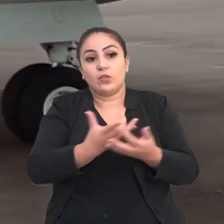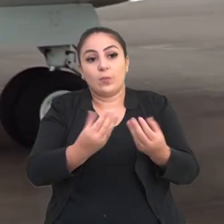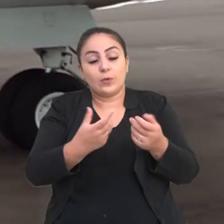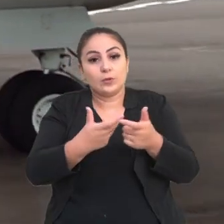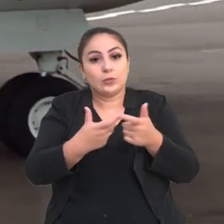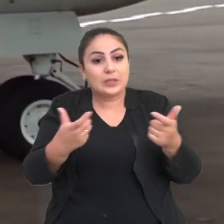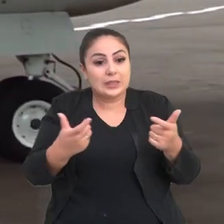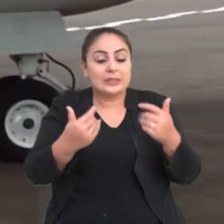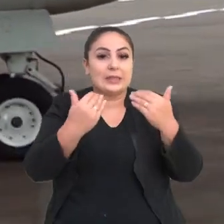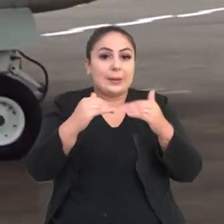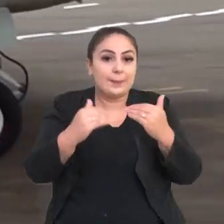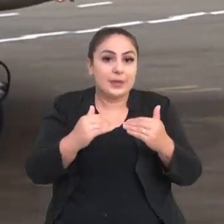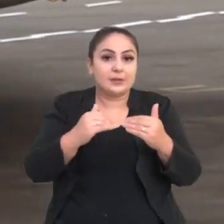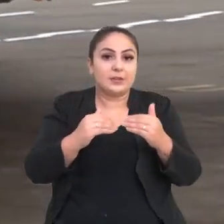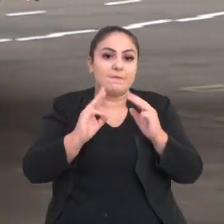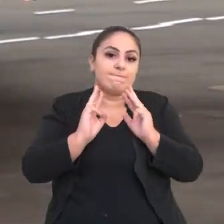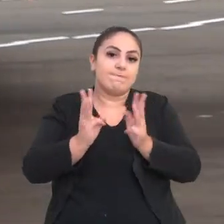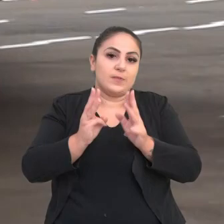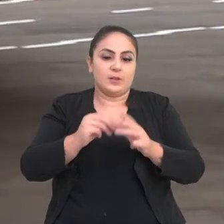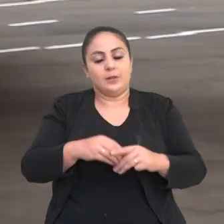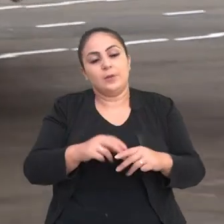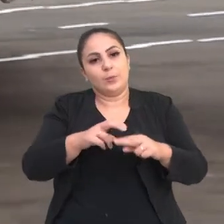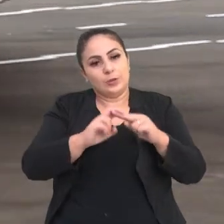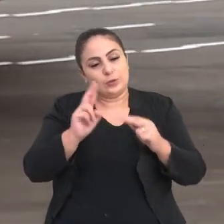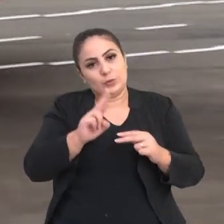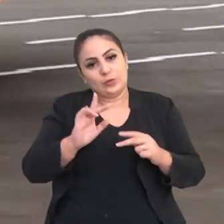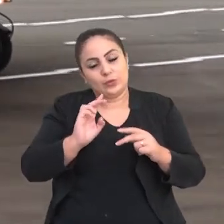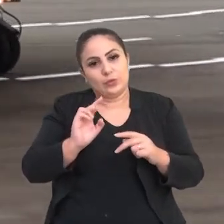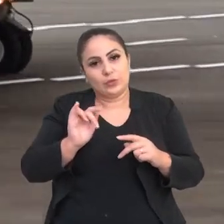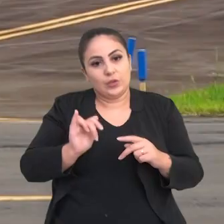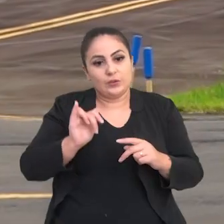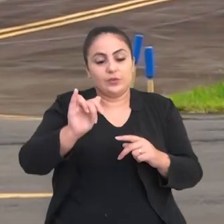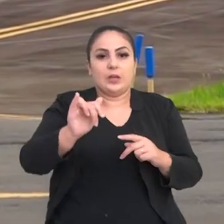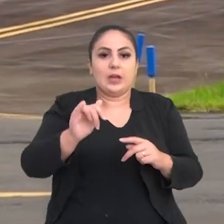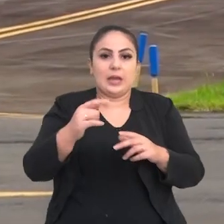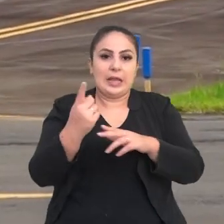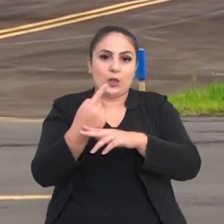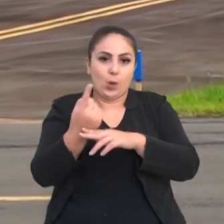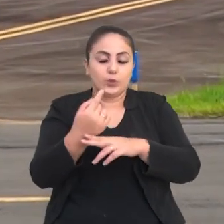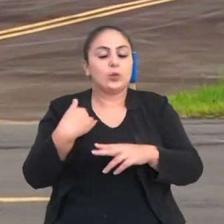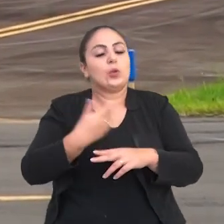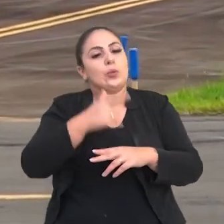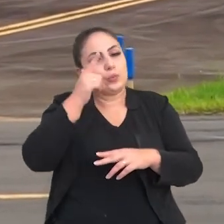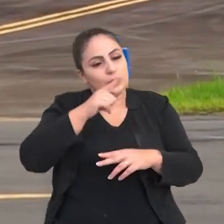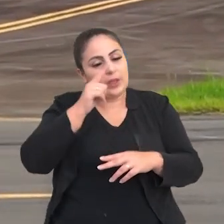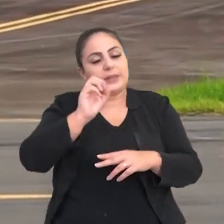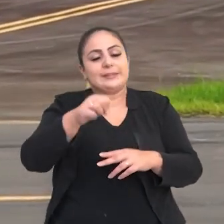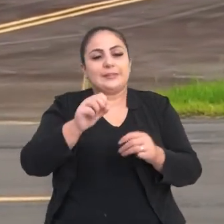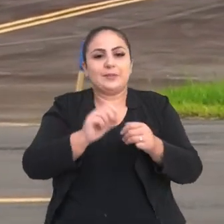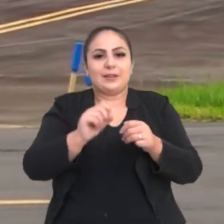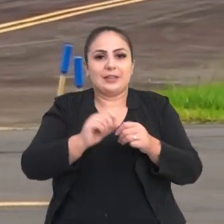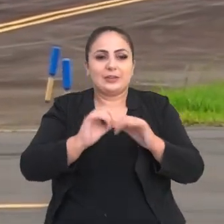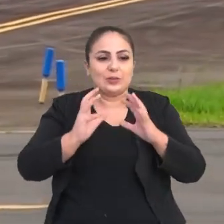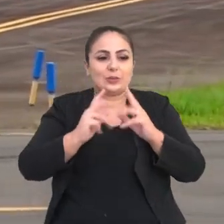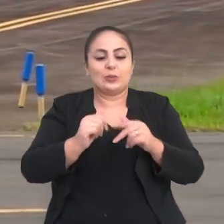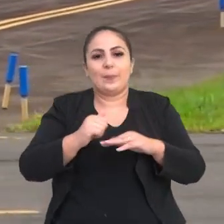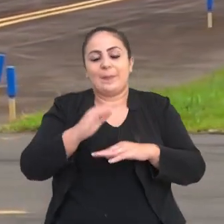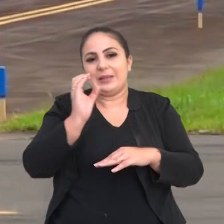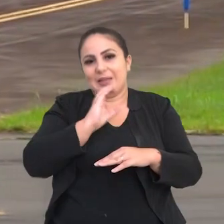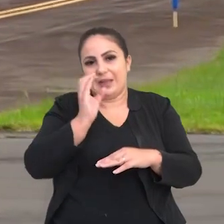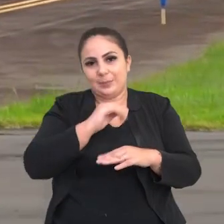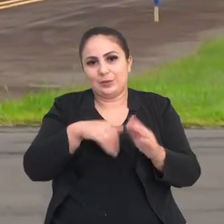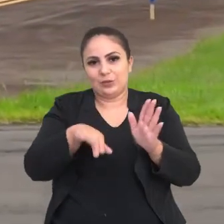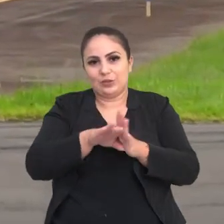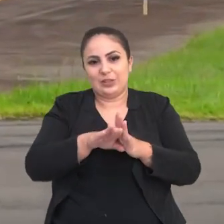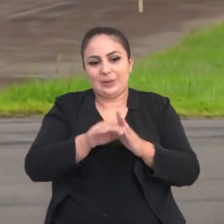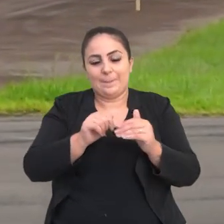grande quantidade de caminhões e vans. E com o uso do avião, dos helicópteros da Brigada, a gente consegue agilizar e fazer com que